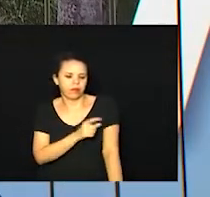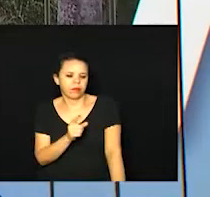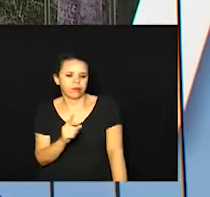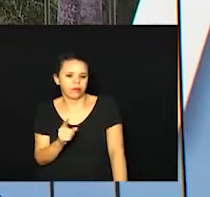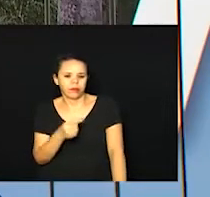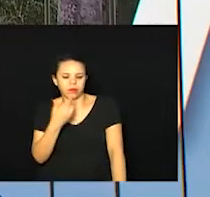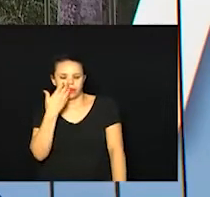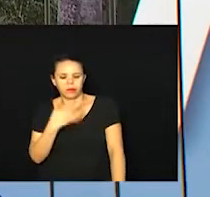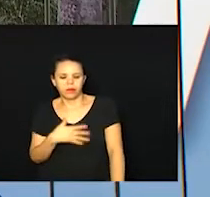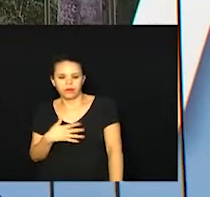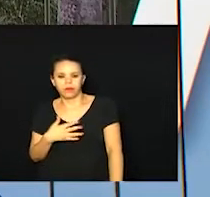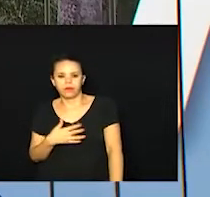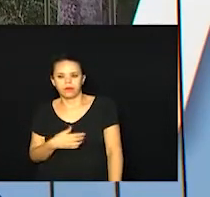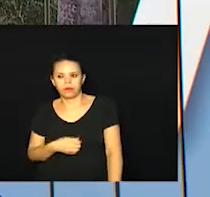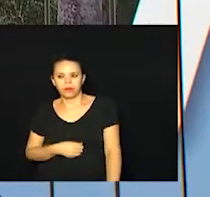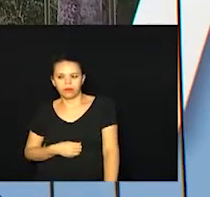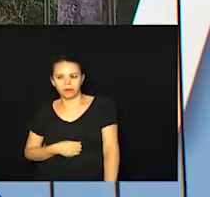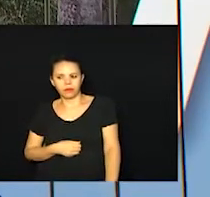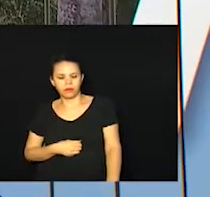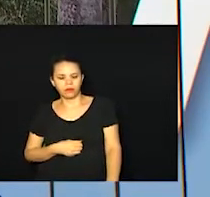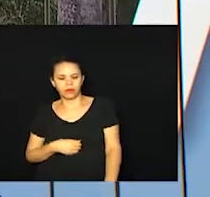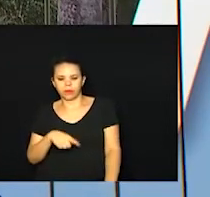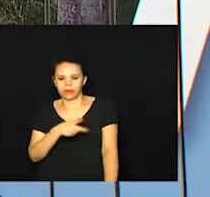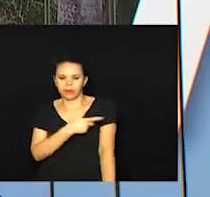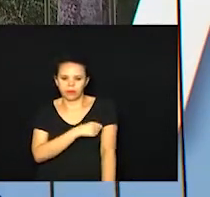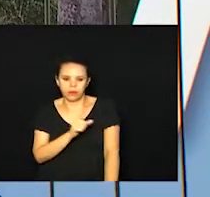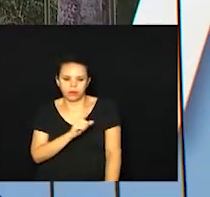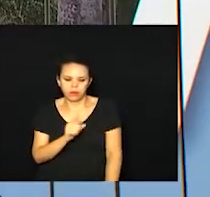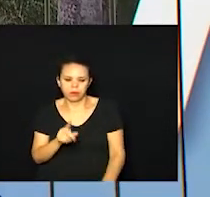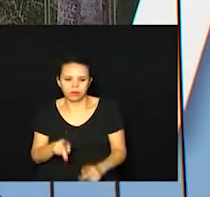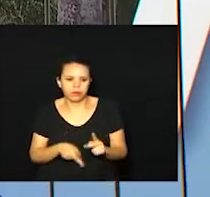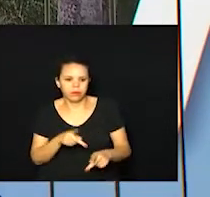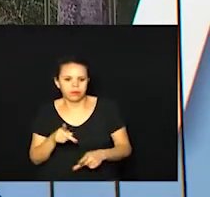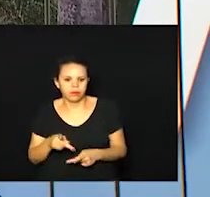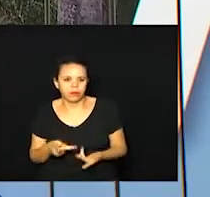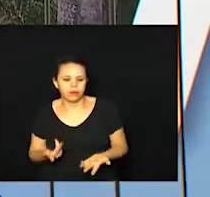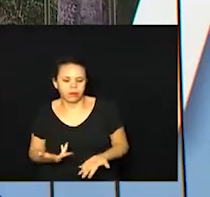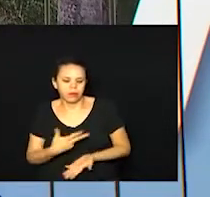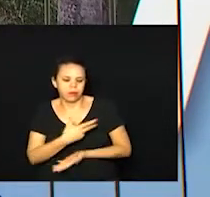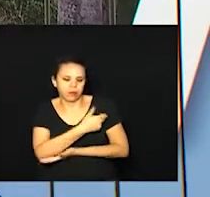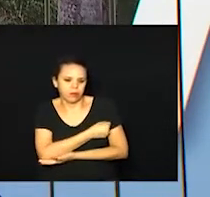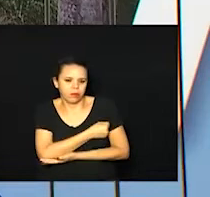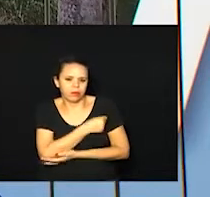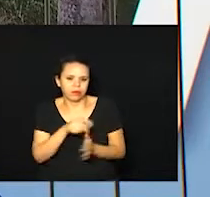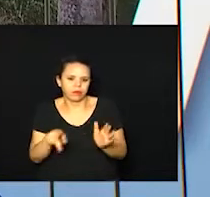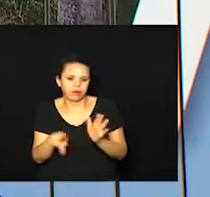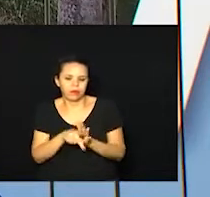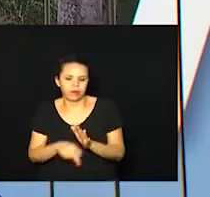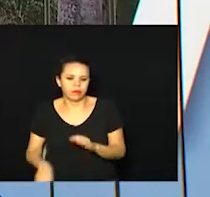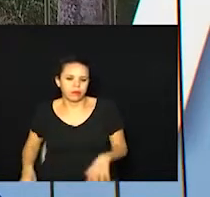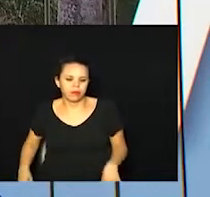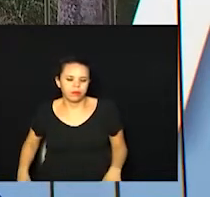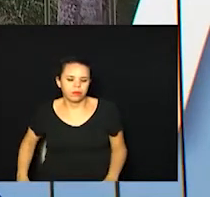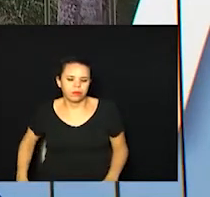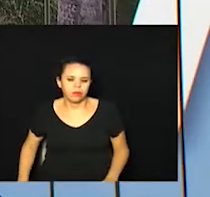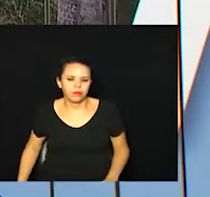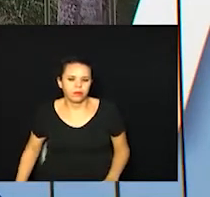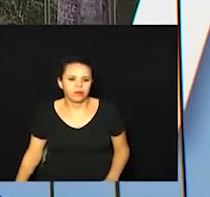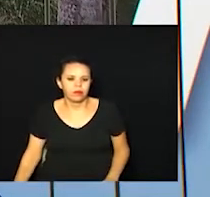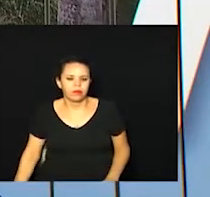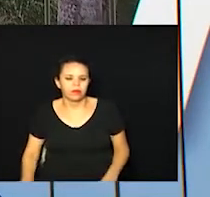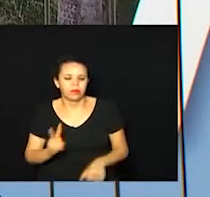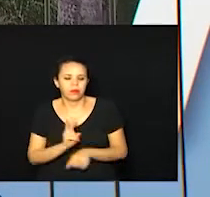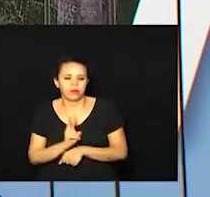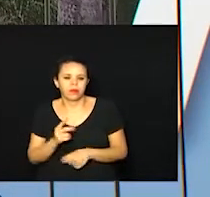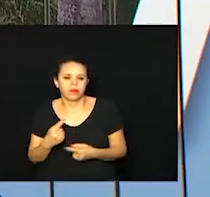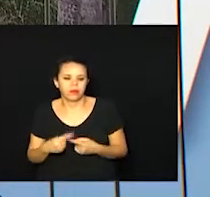vacina criança, não vacina, não vá se vacinar, mas as pessoas estão se vacinando, as próprias estão se vacinando e se protegendo,